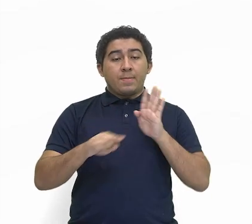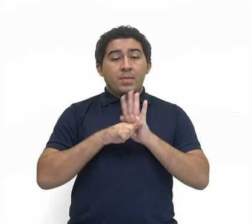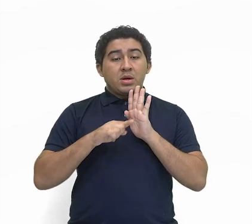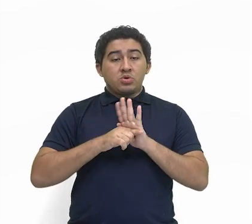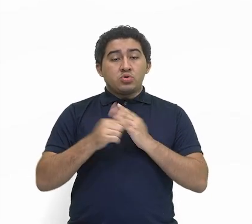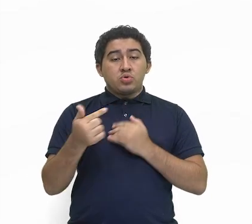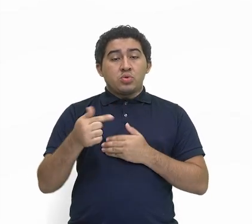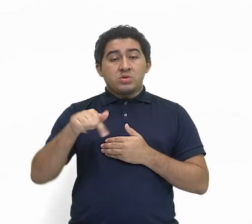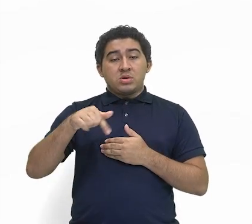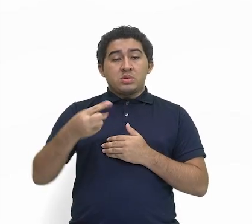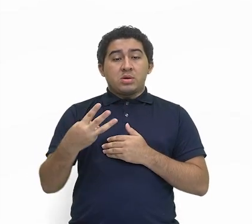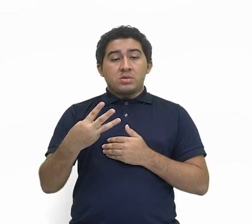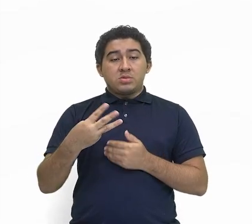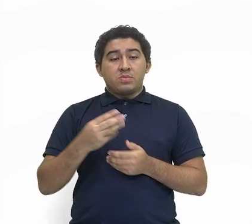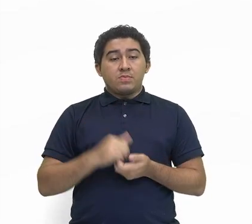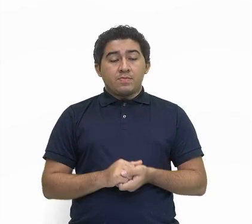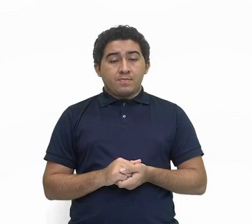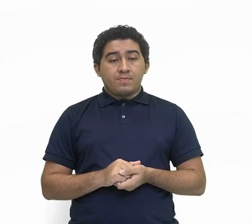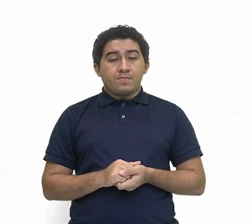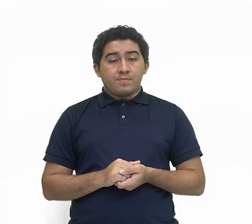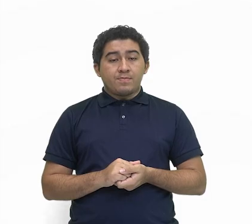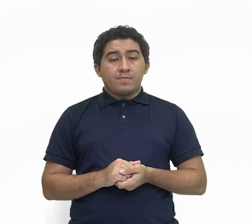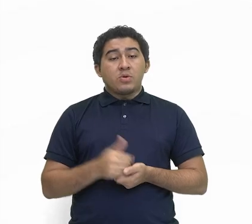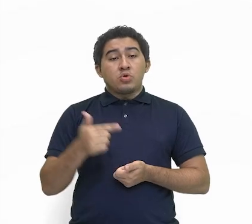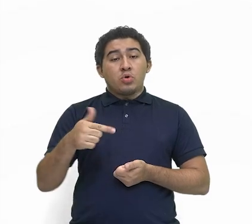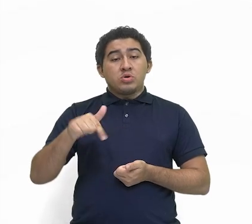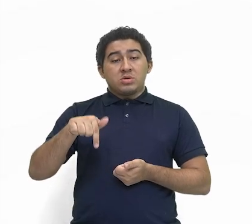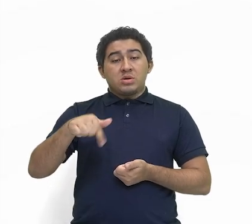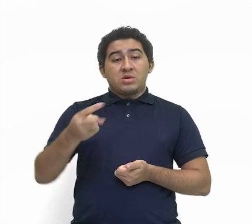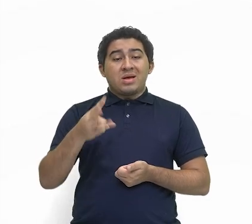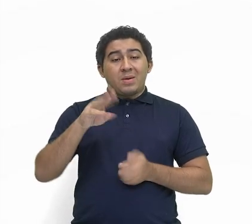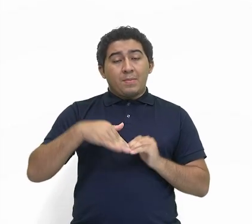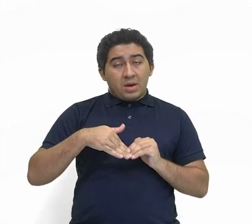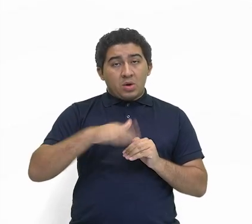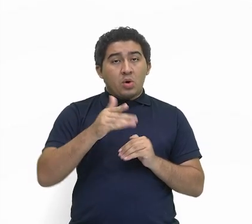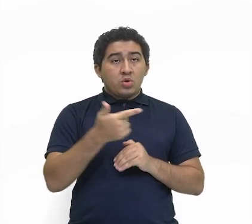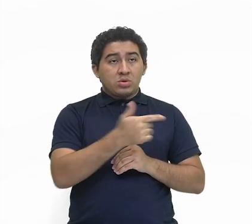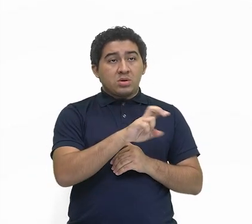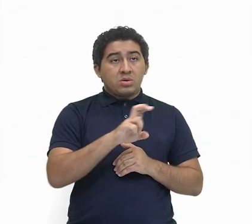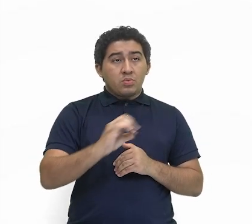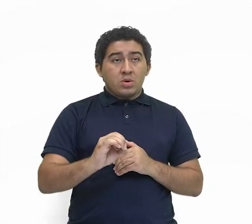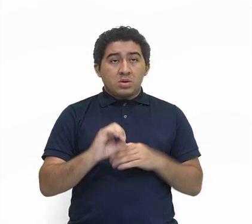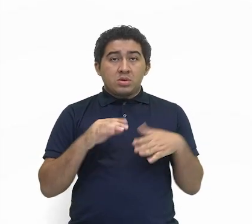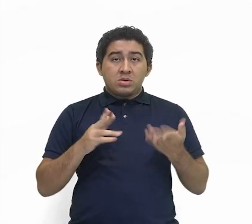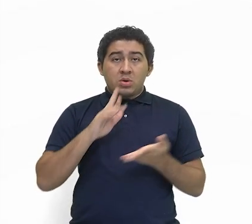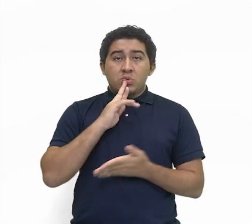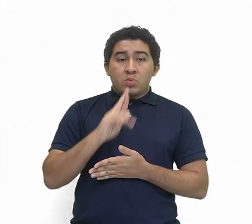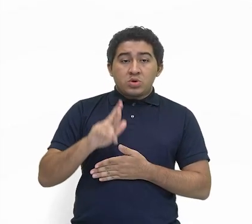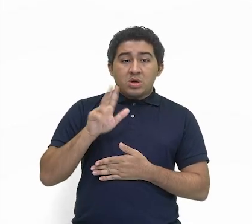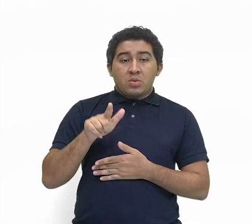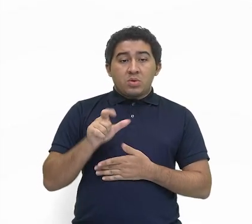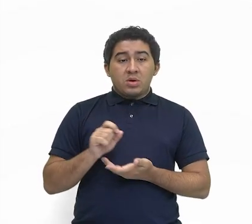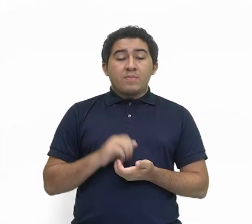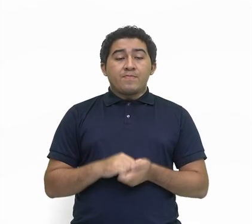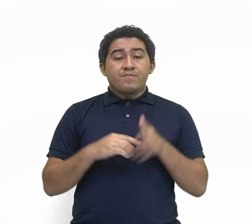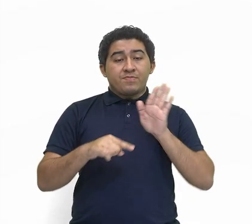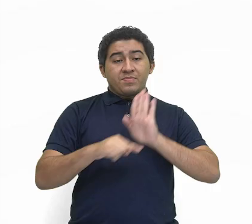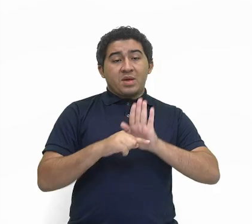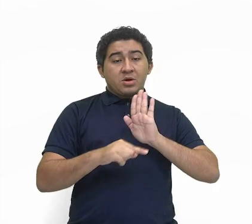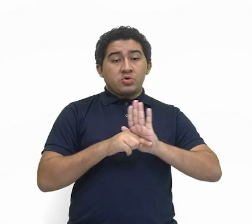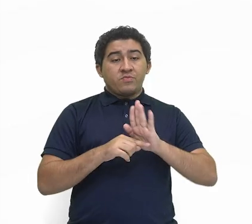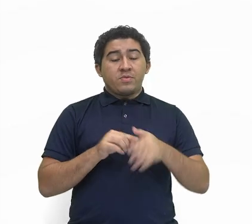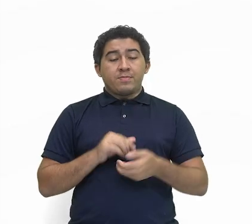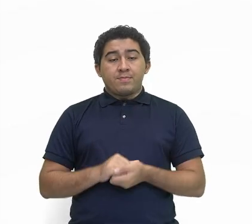menos 273. Como 273 é maior que 250, o resultado ganha um sinal negativo,